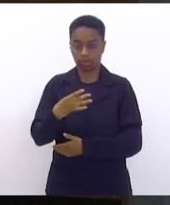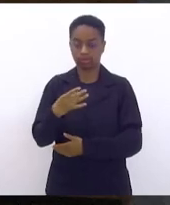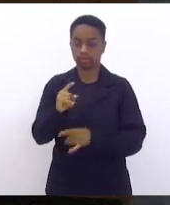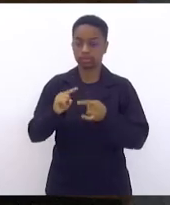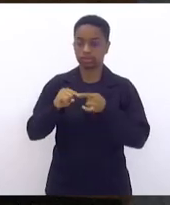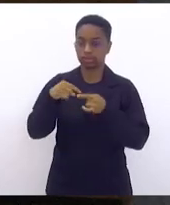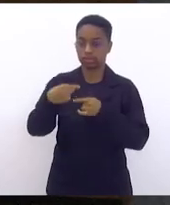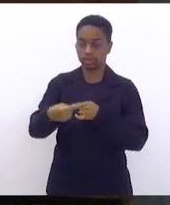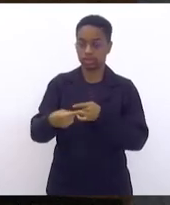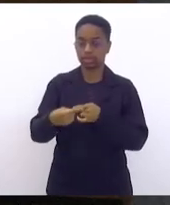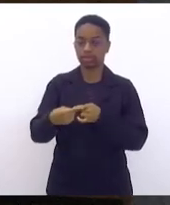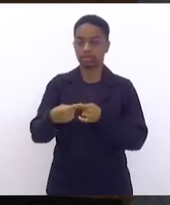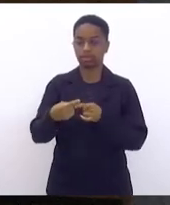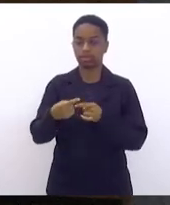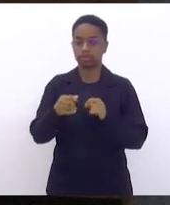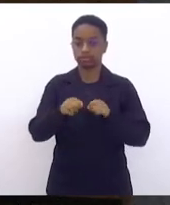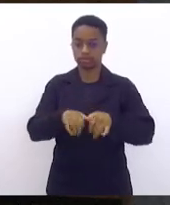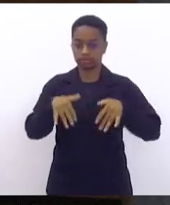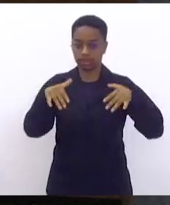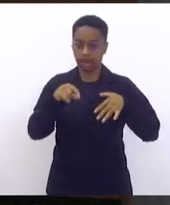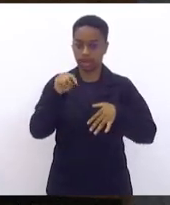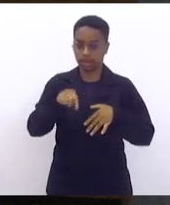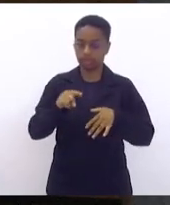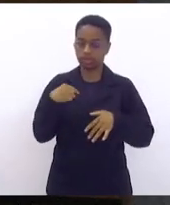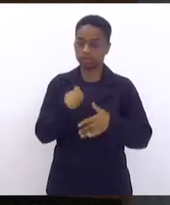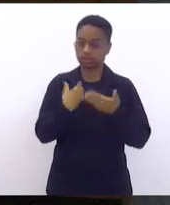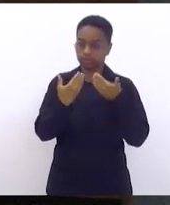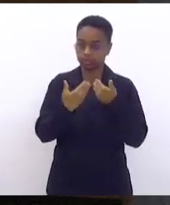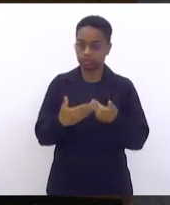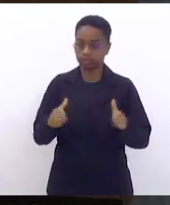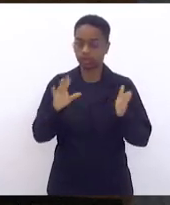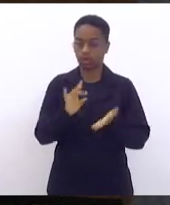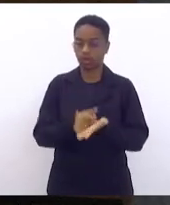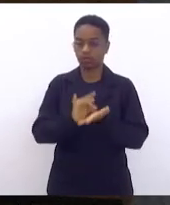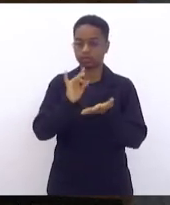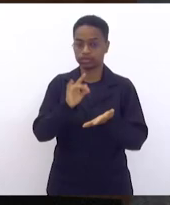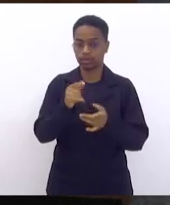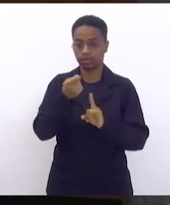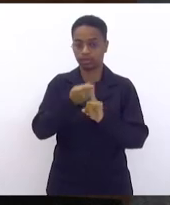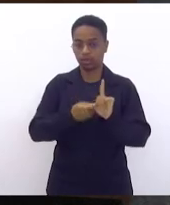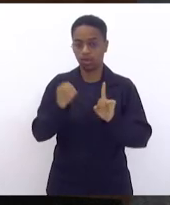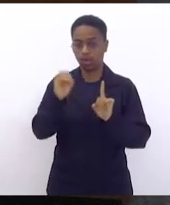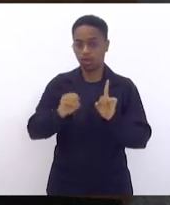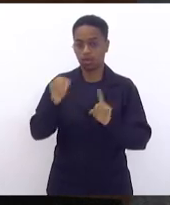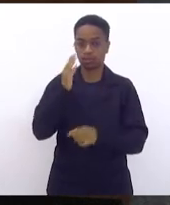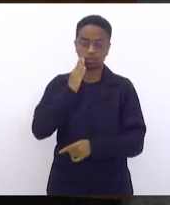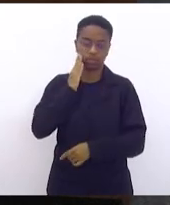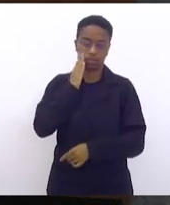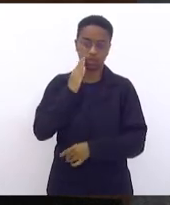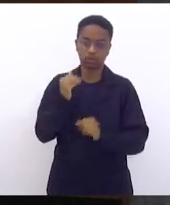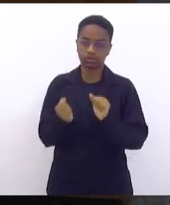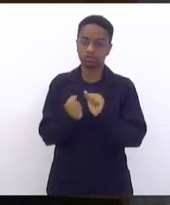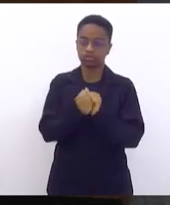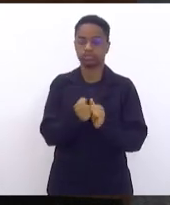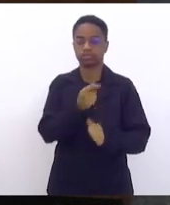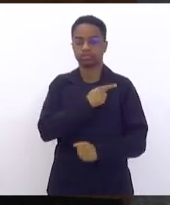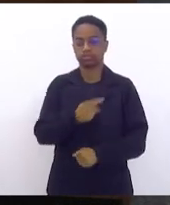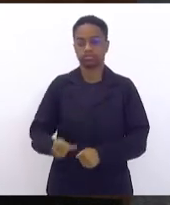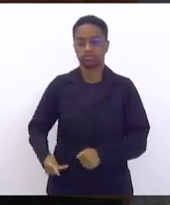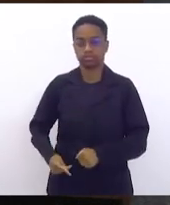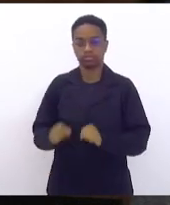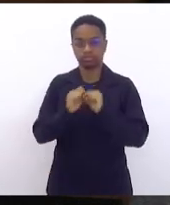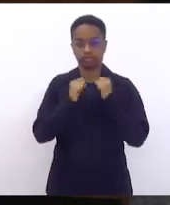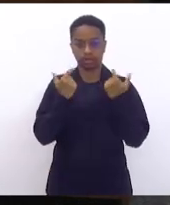o plenário, né, senhor presidente, faremos a abertura oficial do Outubro Rosa junto à presidência da